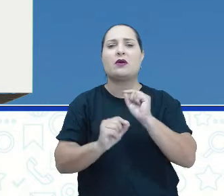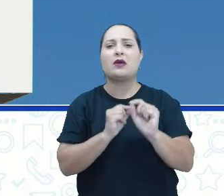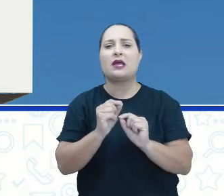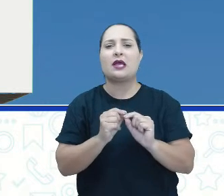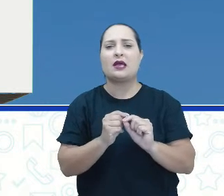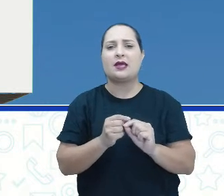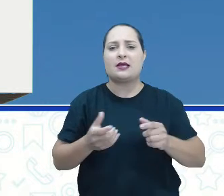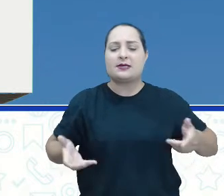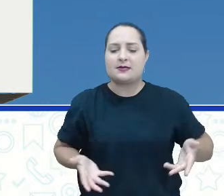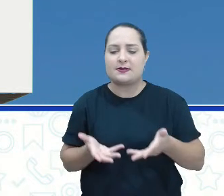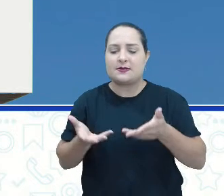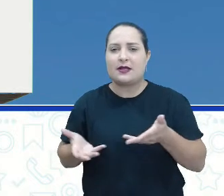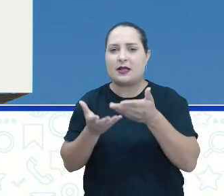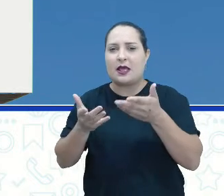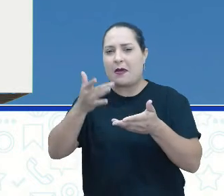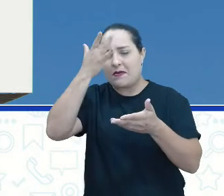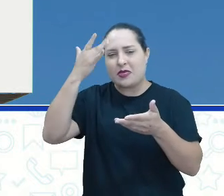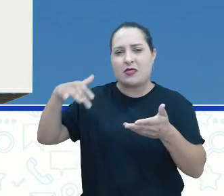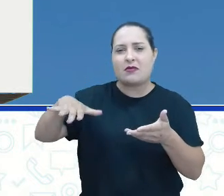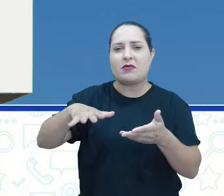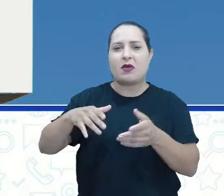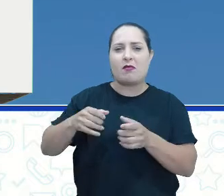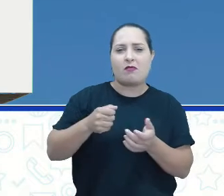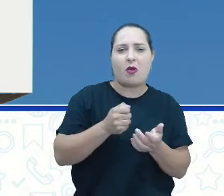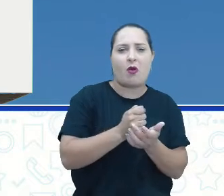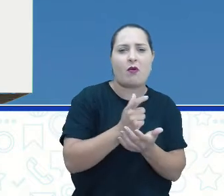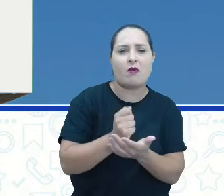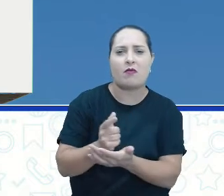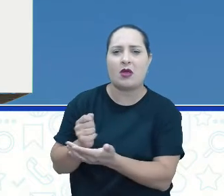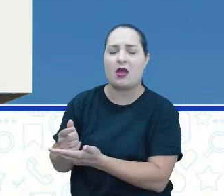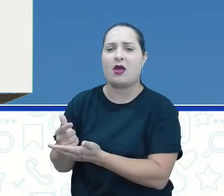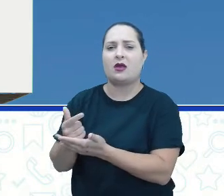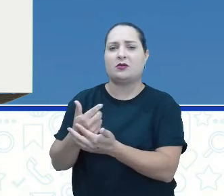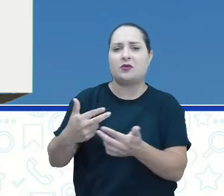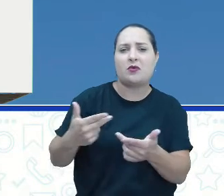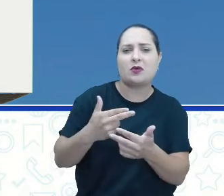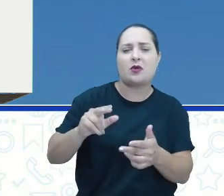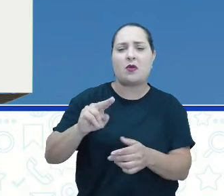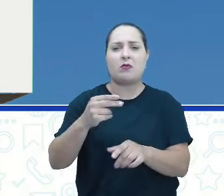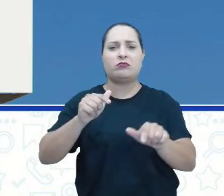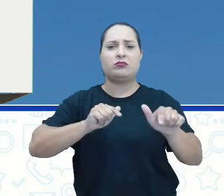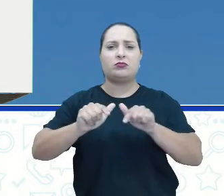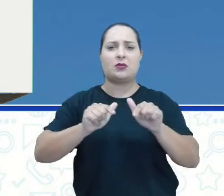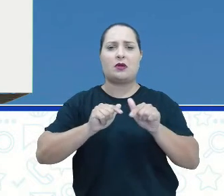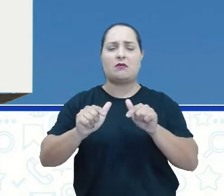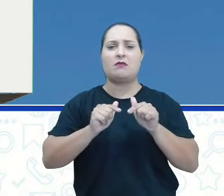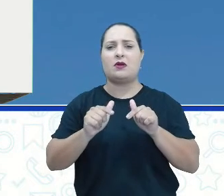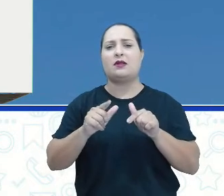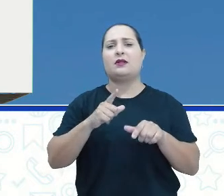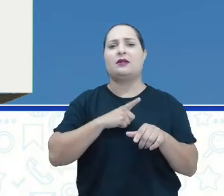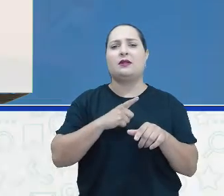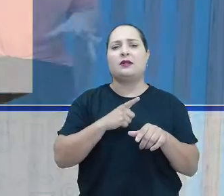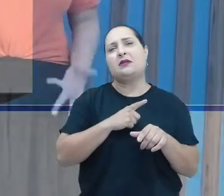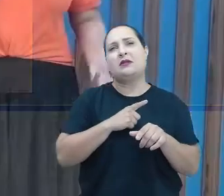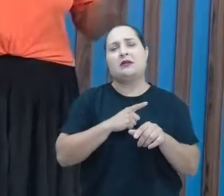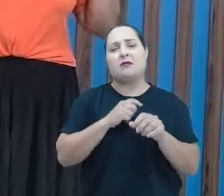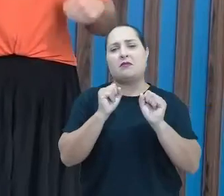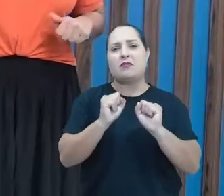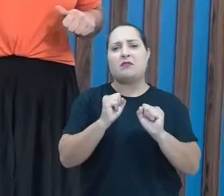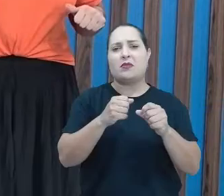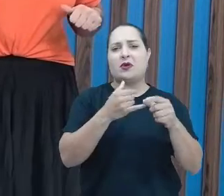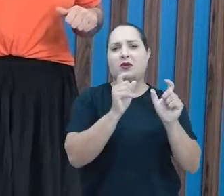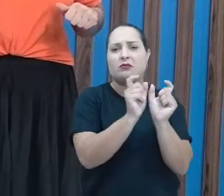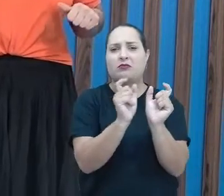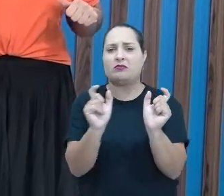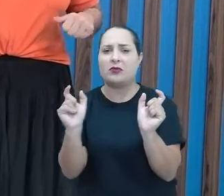do consumidor para a compra de um produto ou um serviço. Então, quando a gente pode explorar na charge o aspecto crítico, no